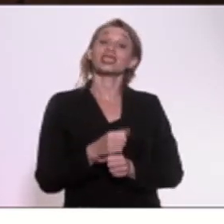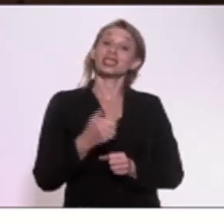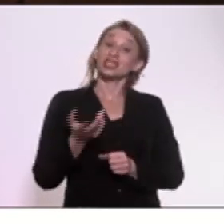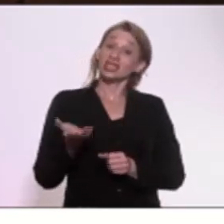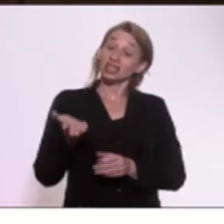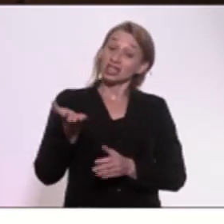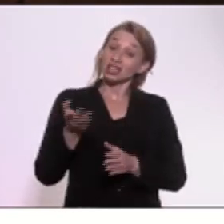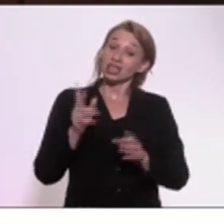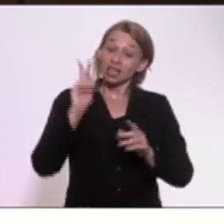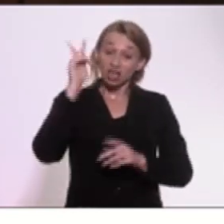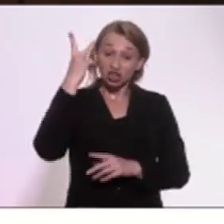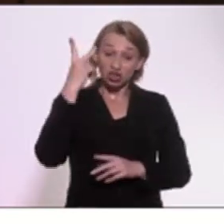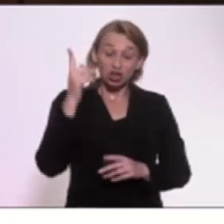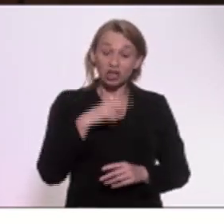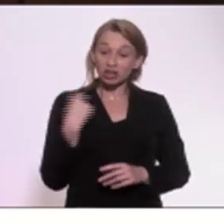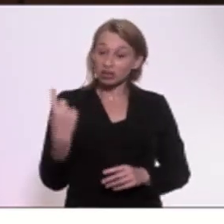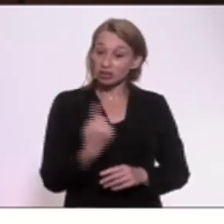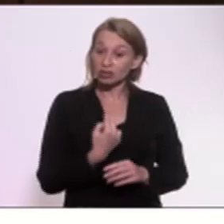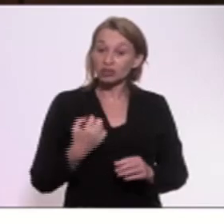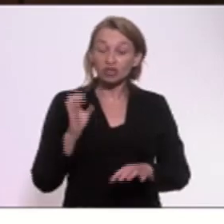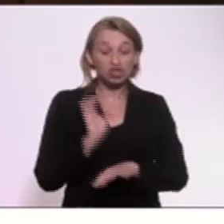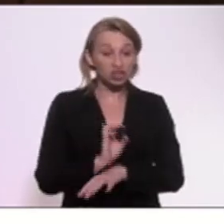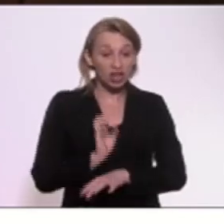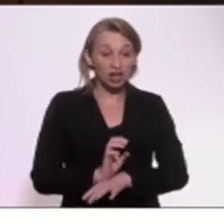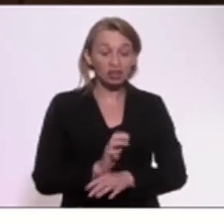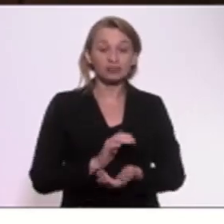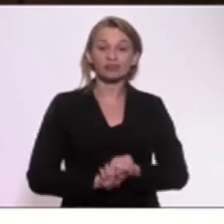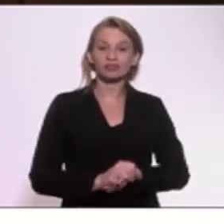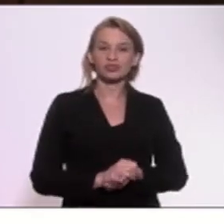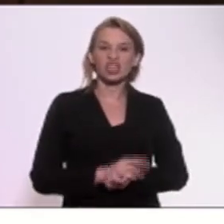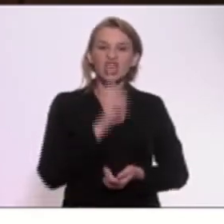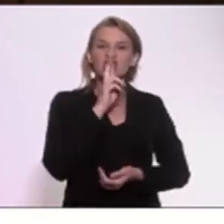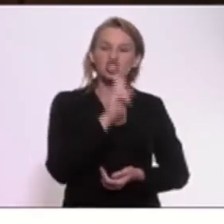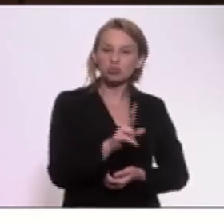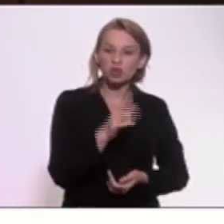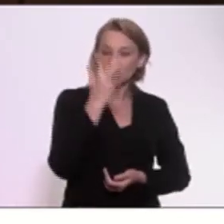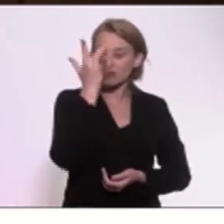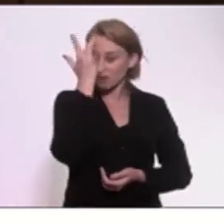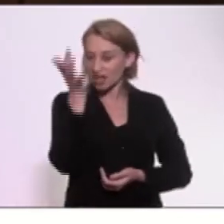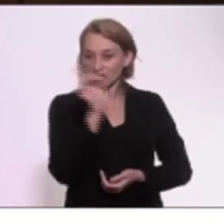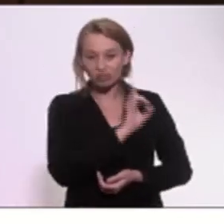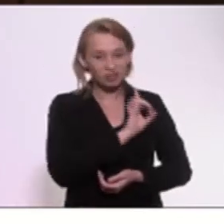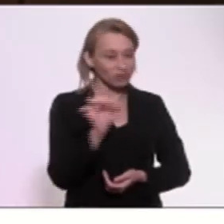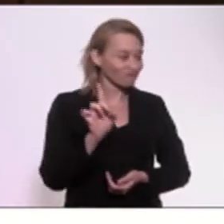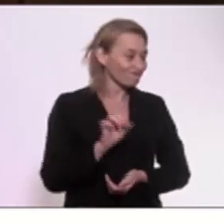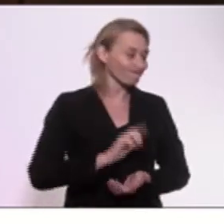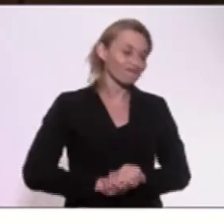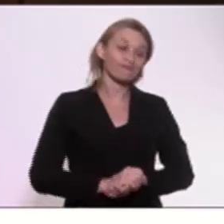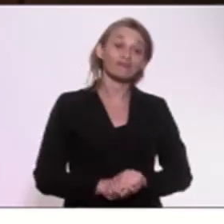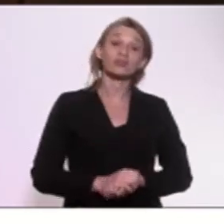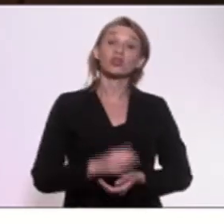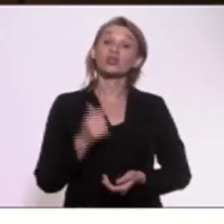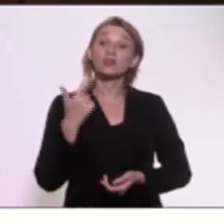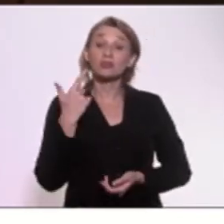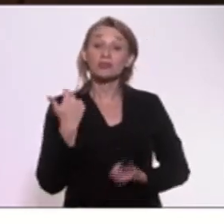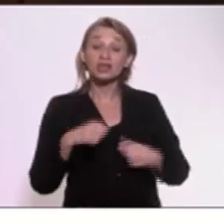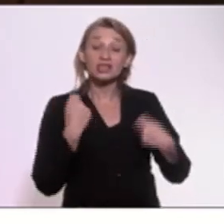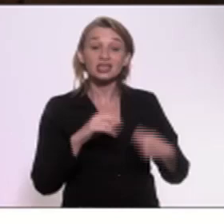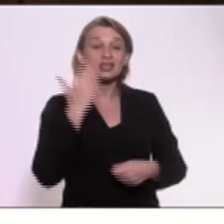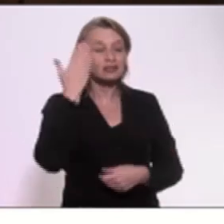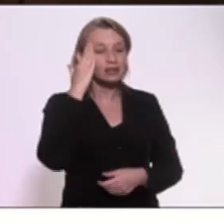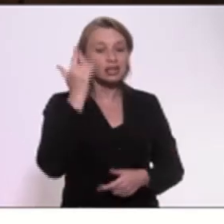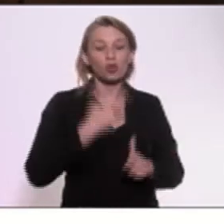nossa rede, assim como a evasão. Não busque dar respostas fáceis, busque entender o